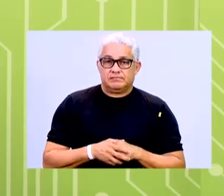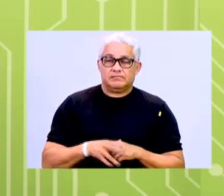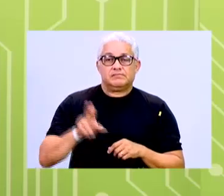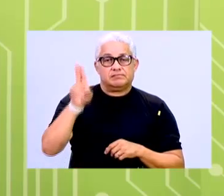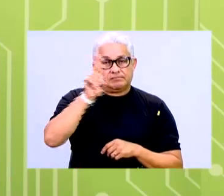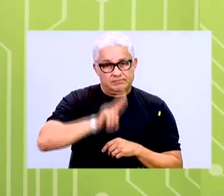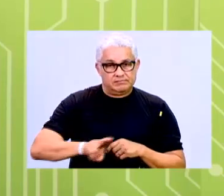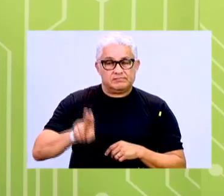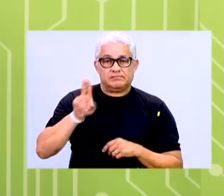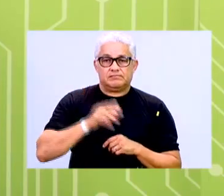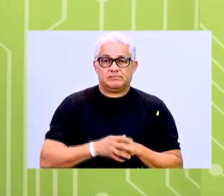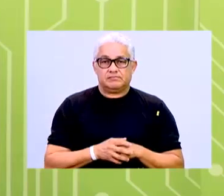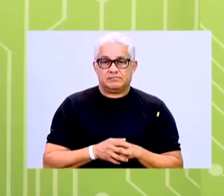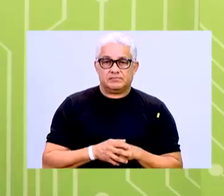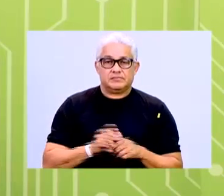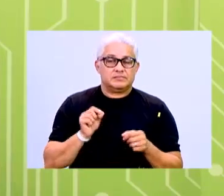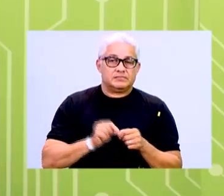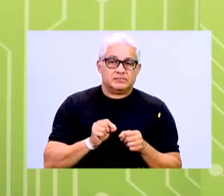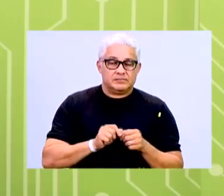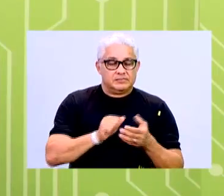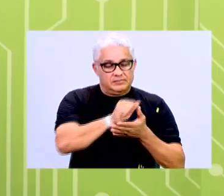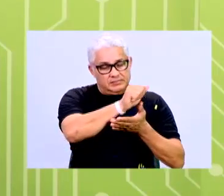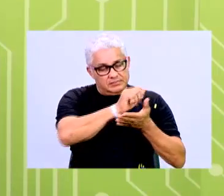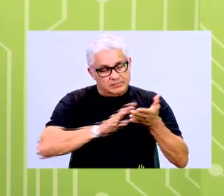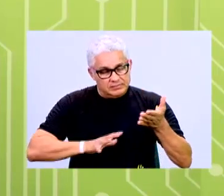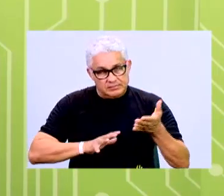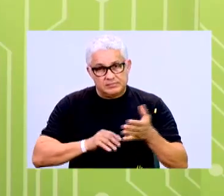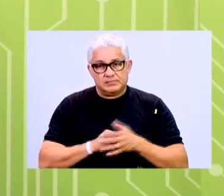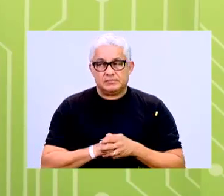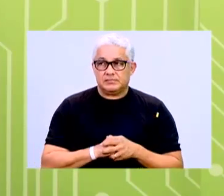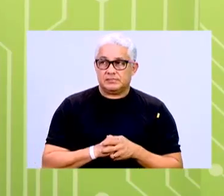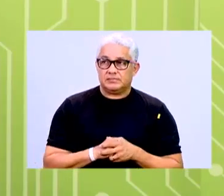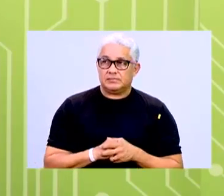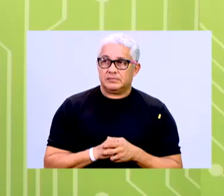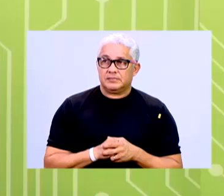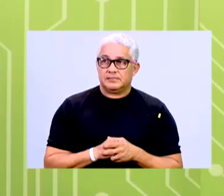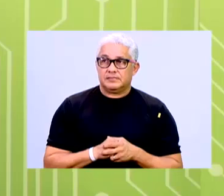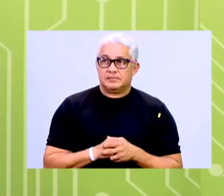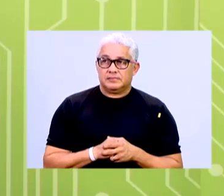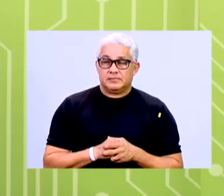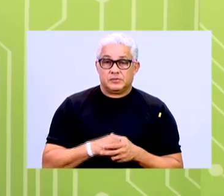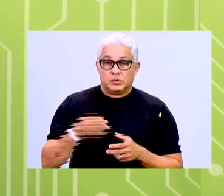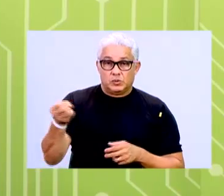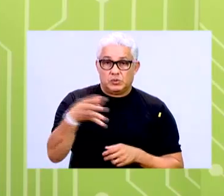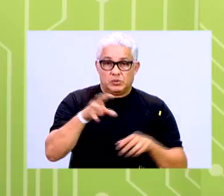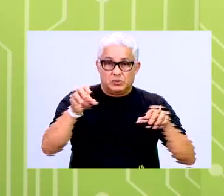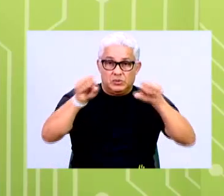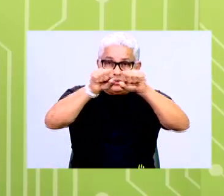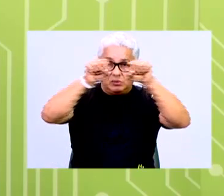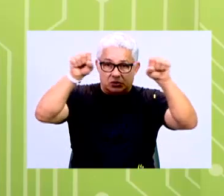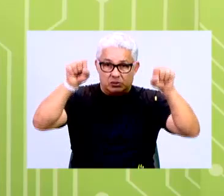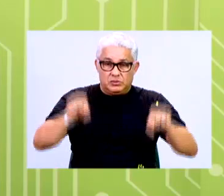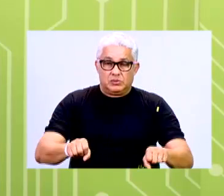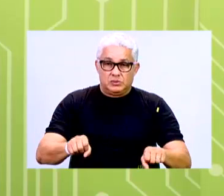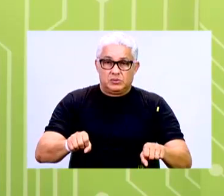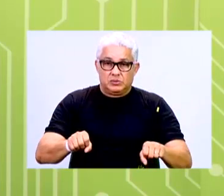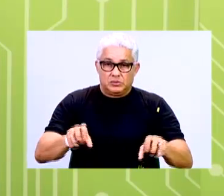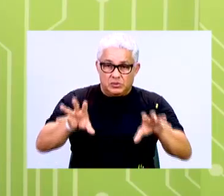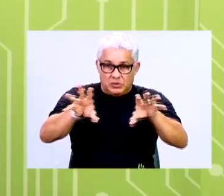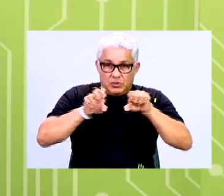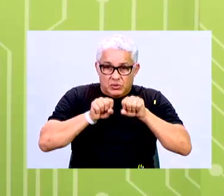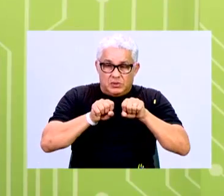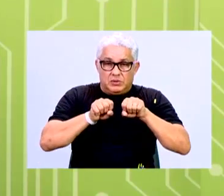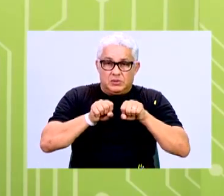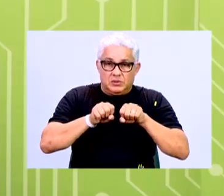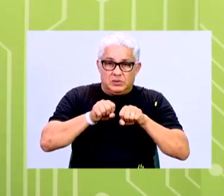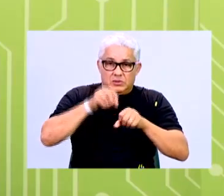usuários que fazem atividades que o novo sistema abarcará. Ou